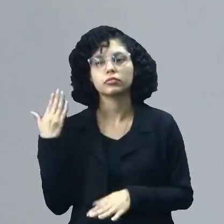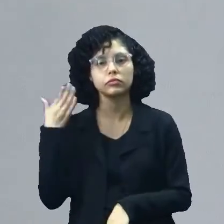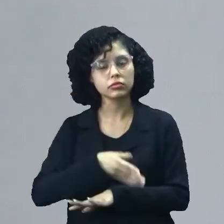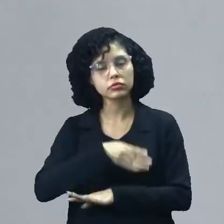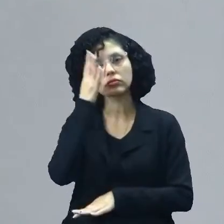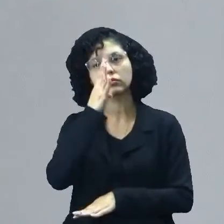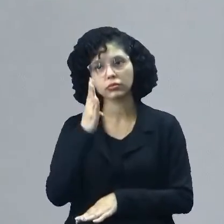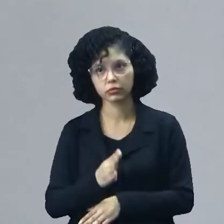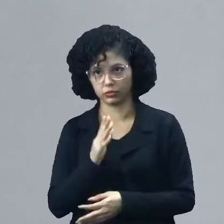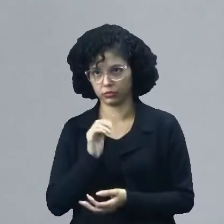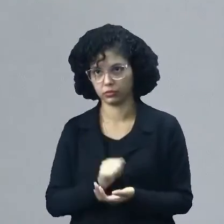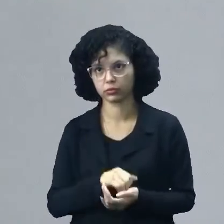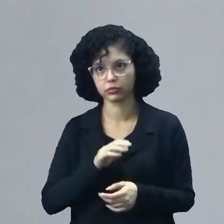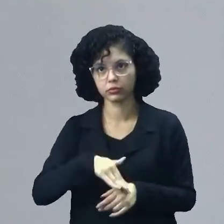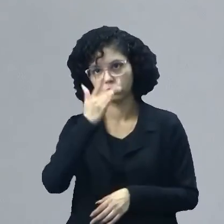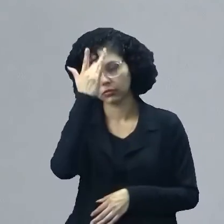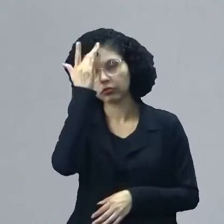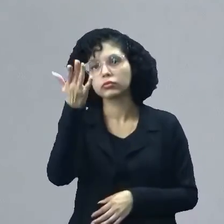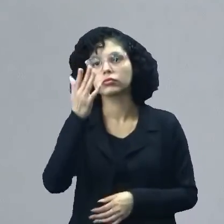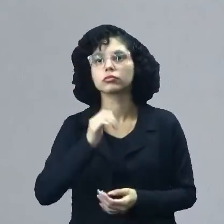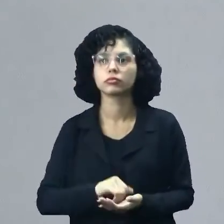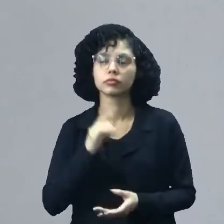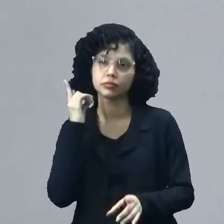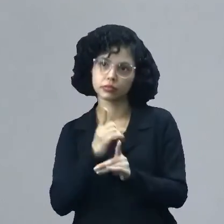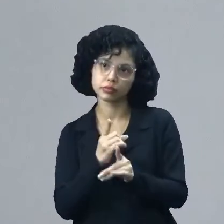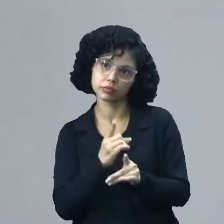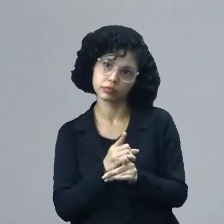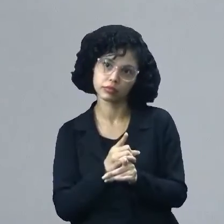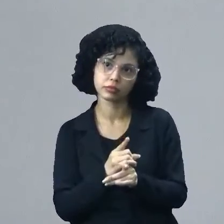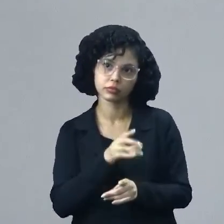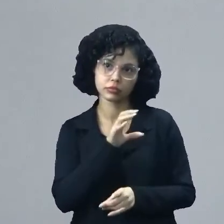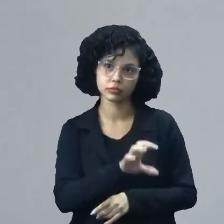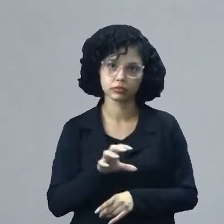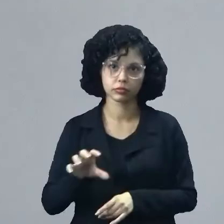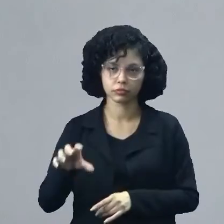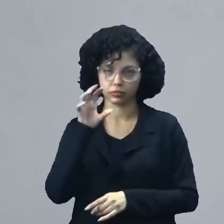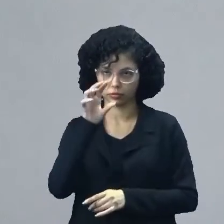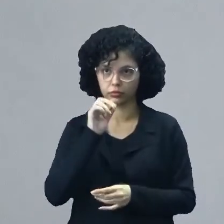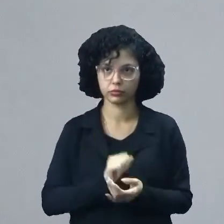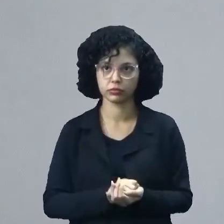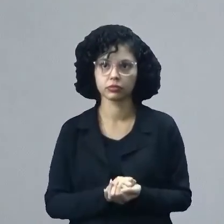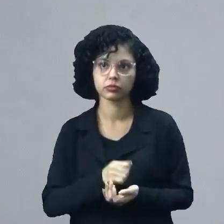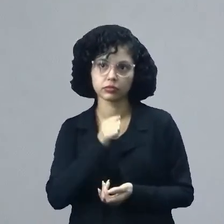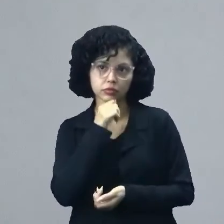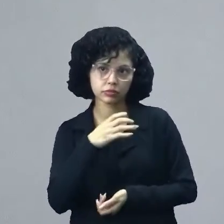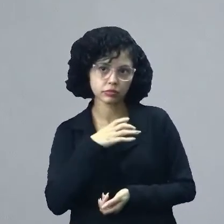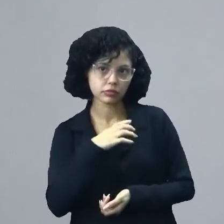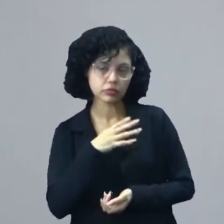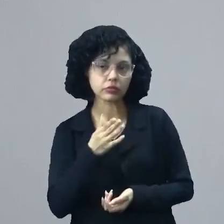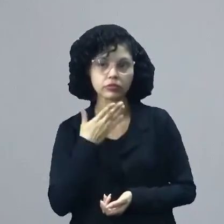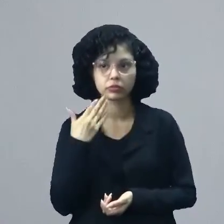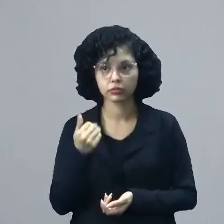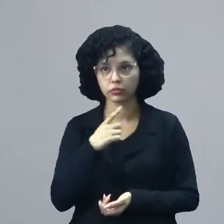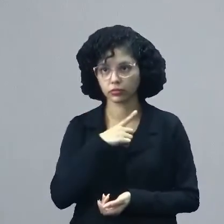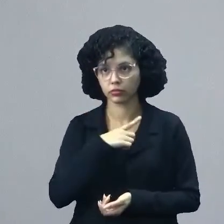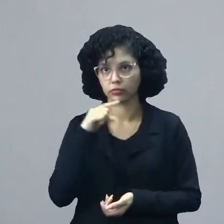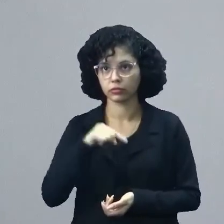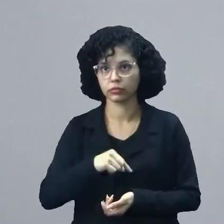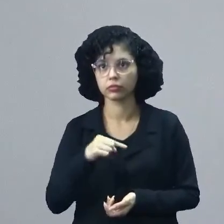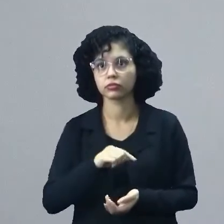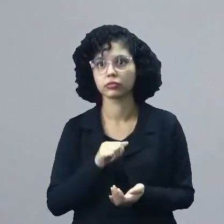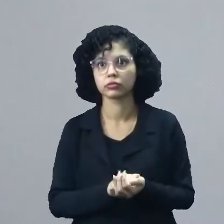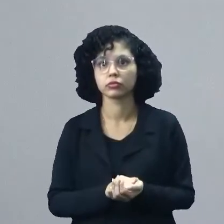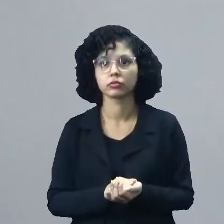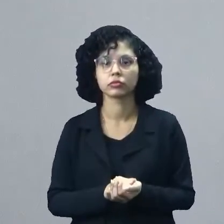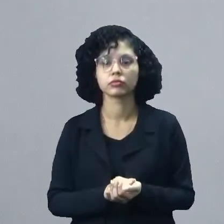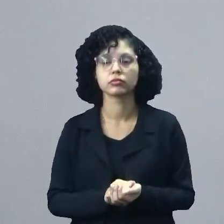nosso território, foi a forma mais fácil que eles encontraram, vieram pela região norte, né? A cidade mais afetada que a gente teve aqui foi a cidade